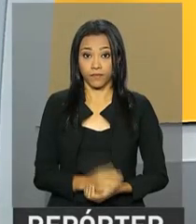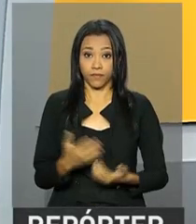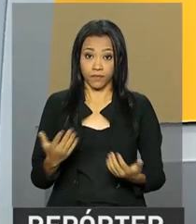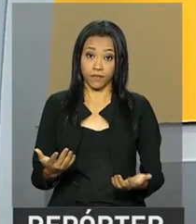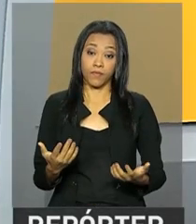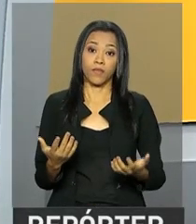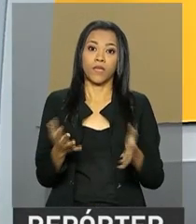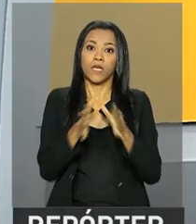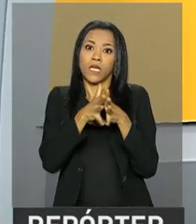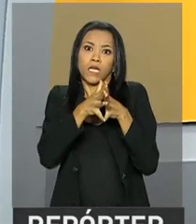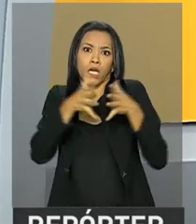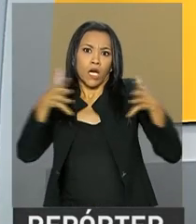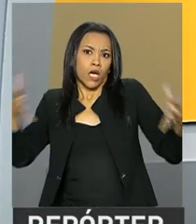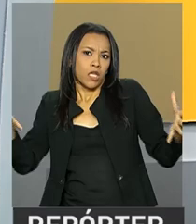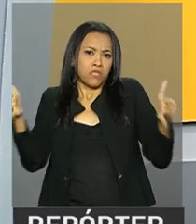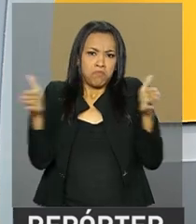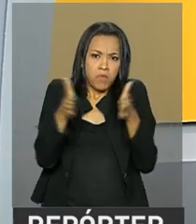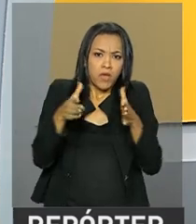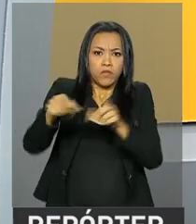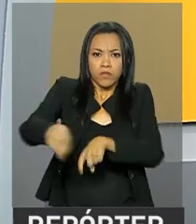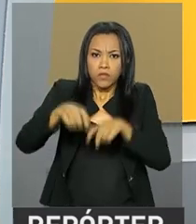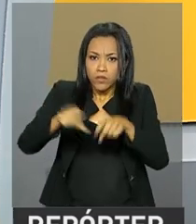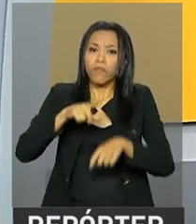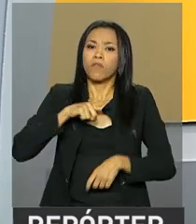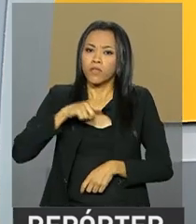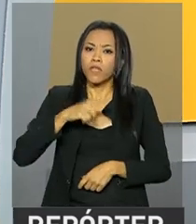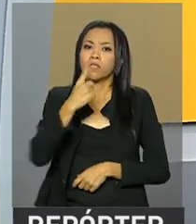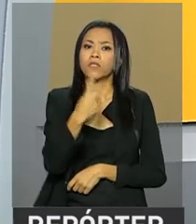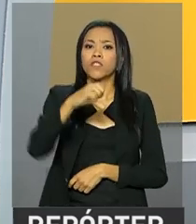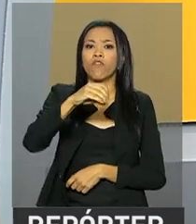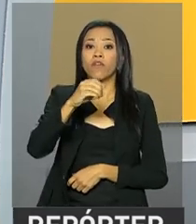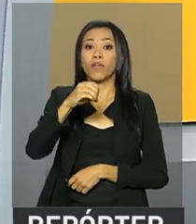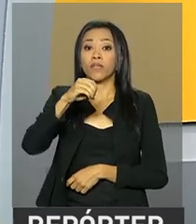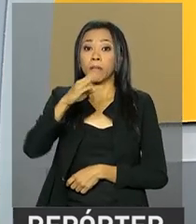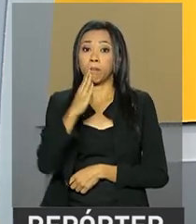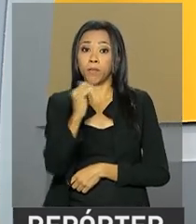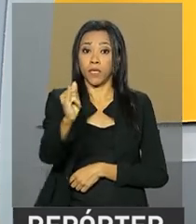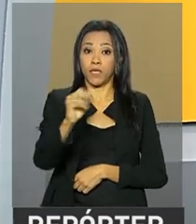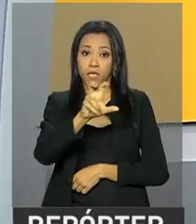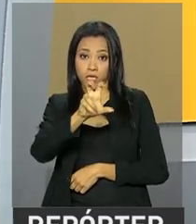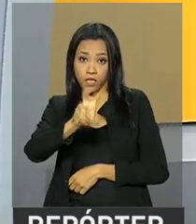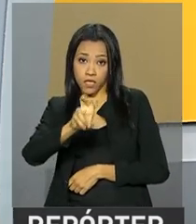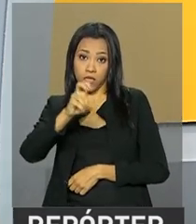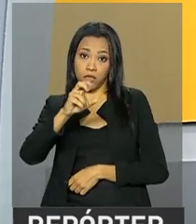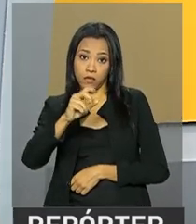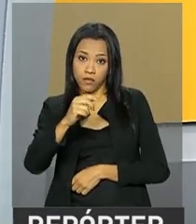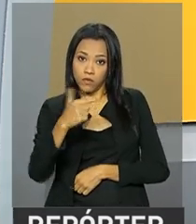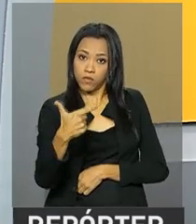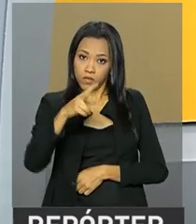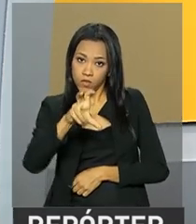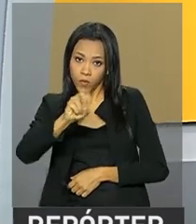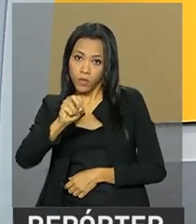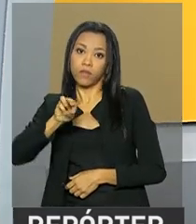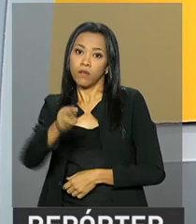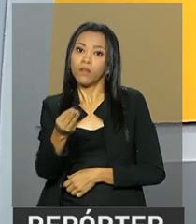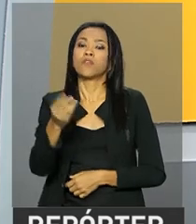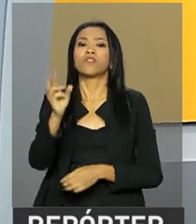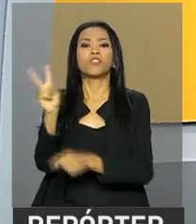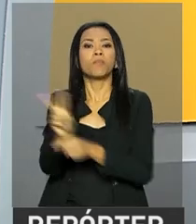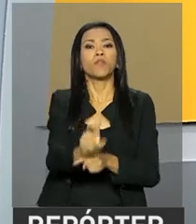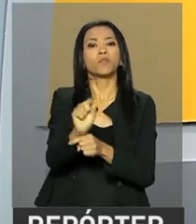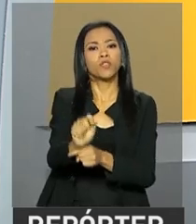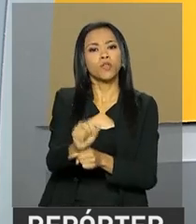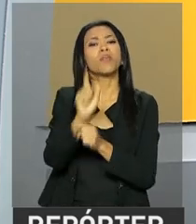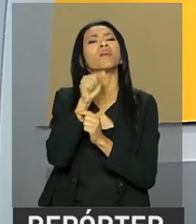Médios e grandes produtores rurais vão ter 190 bilhões e 250 milhões de crédito para financiar a produção. Os